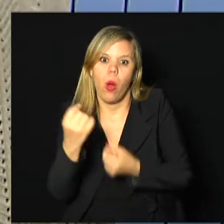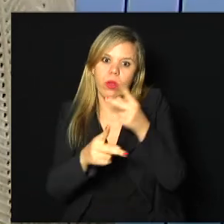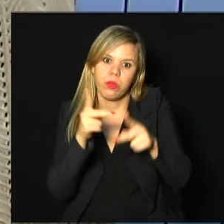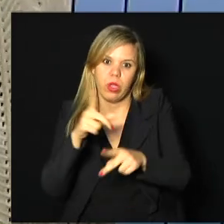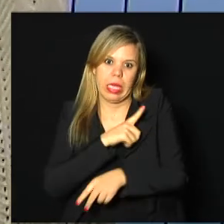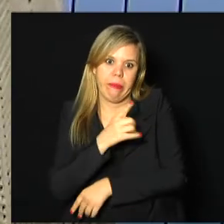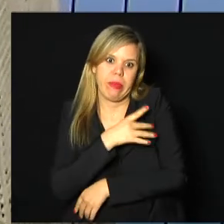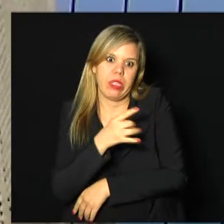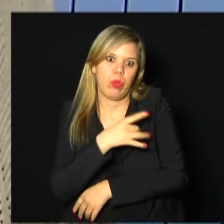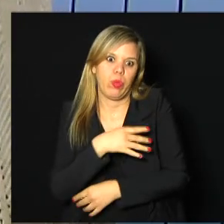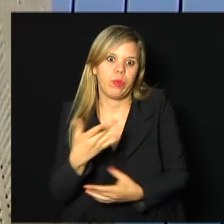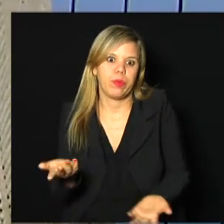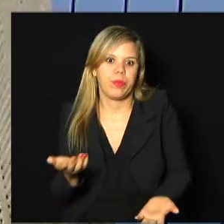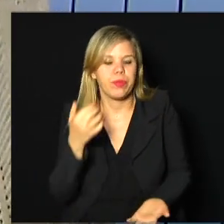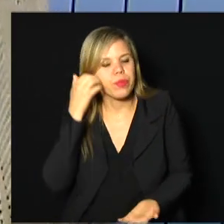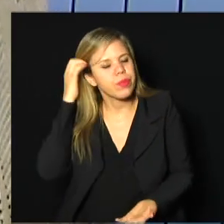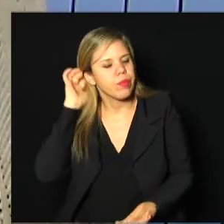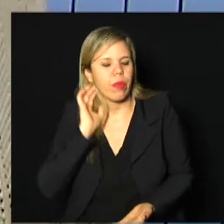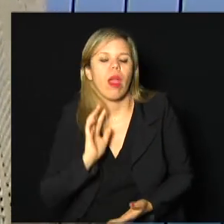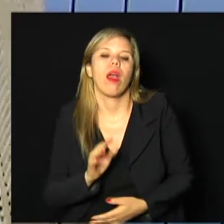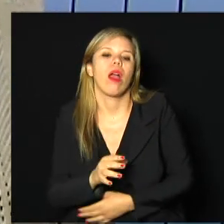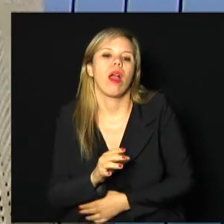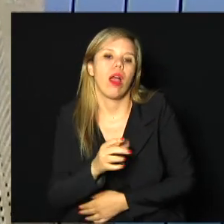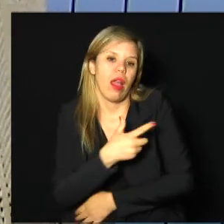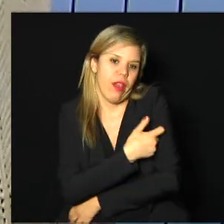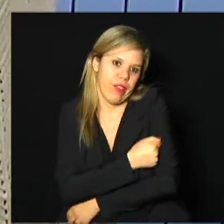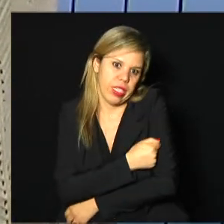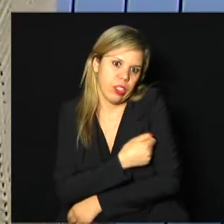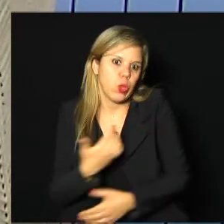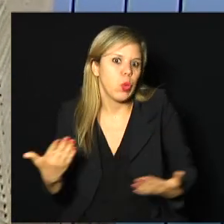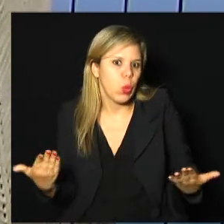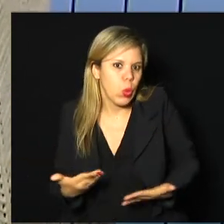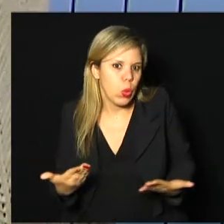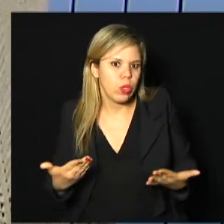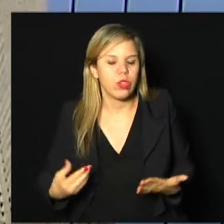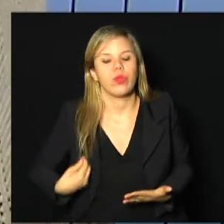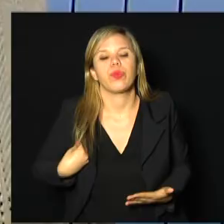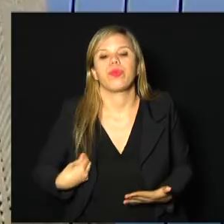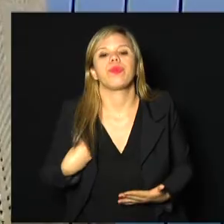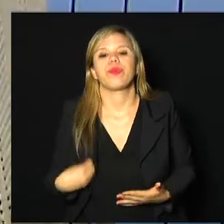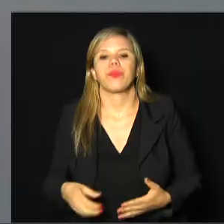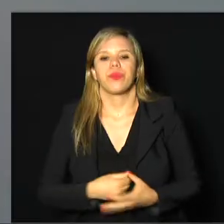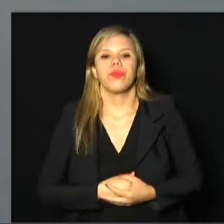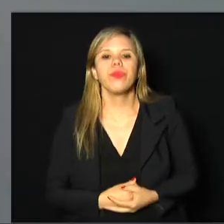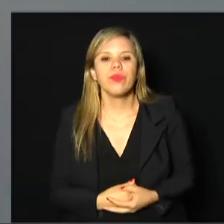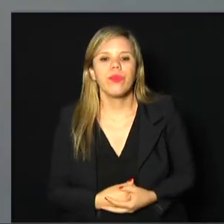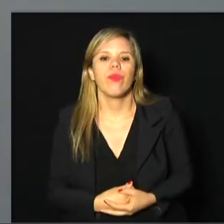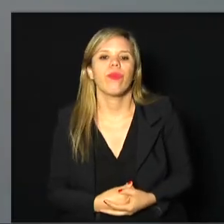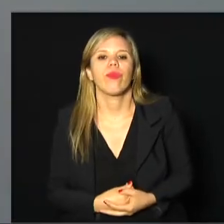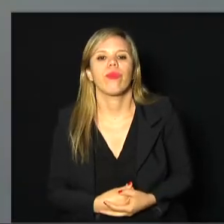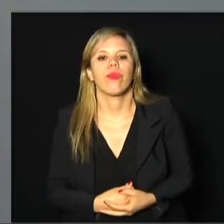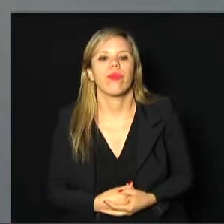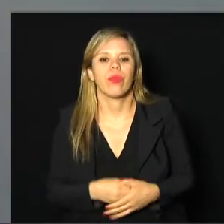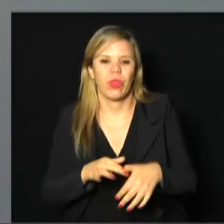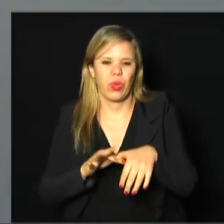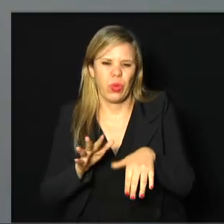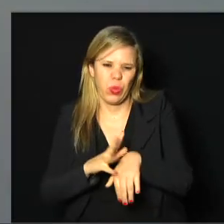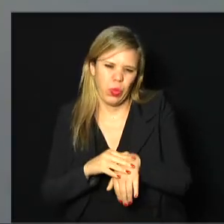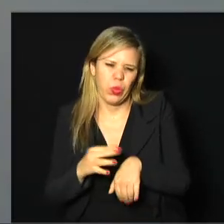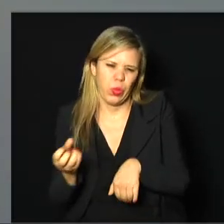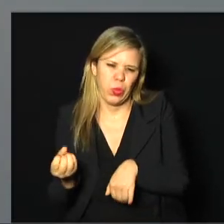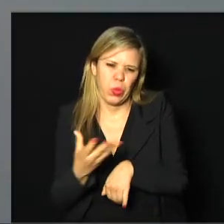Tem gente que tem medo. A vacina, veja, hoje nós estamos vivenciando, né, essa